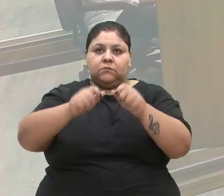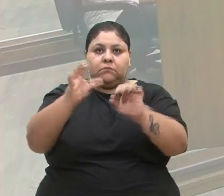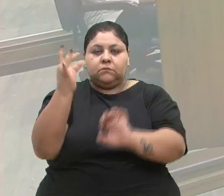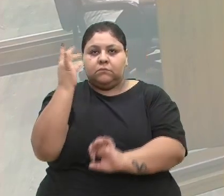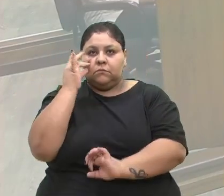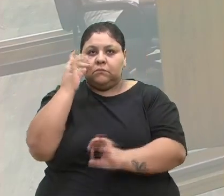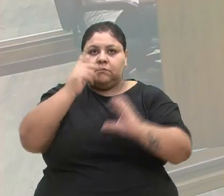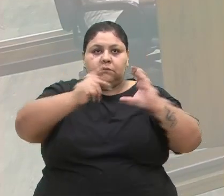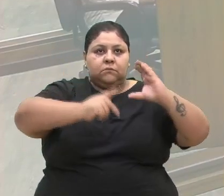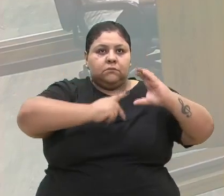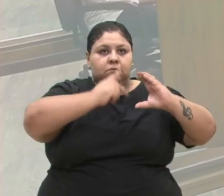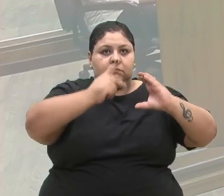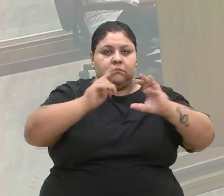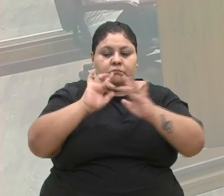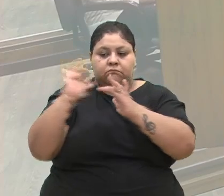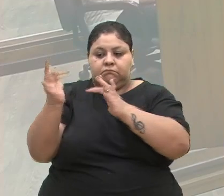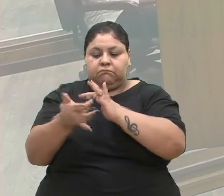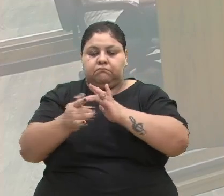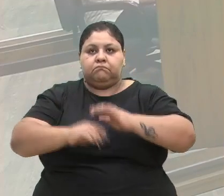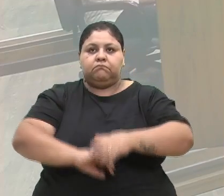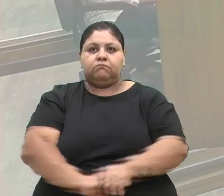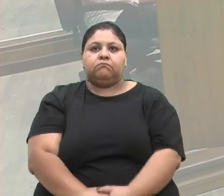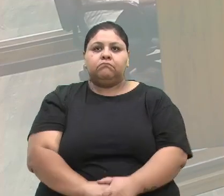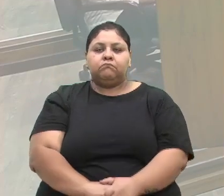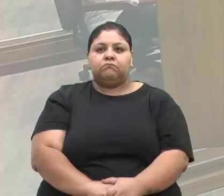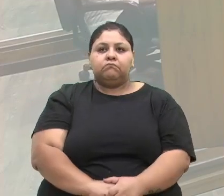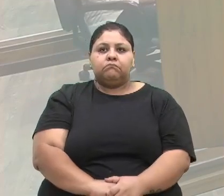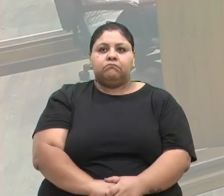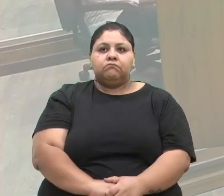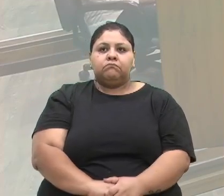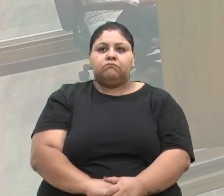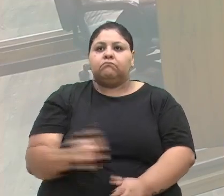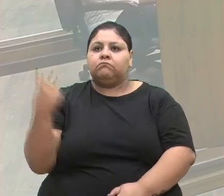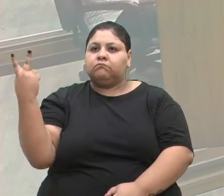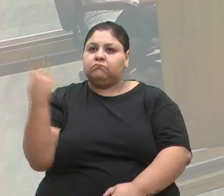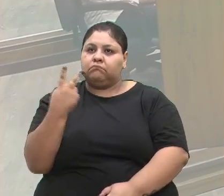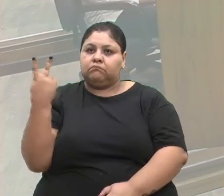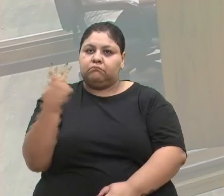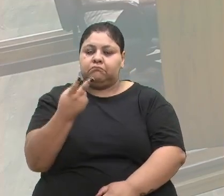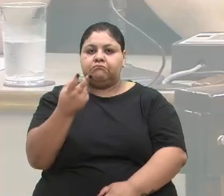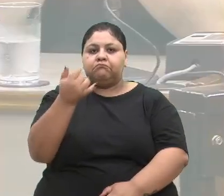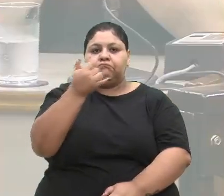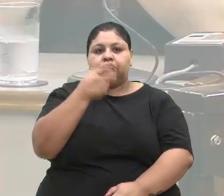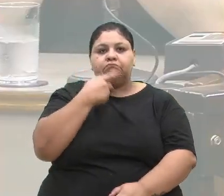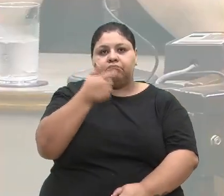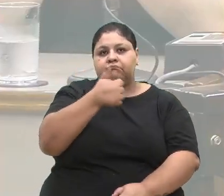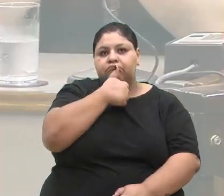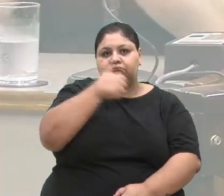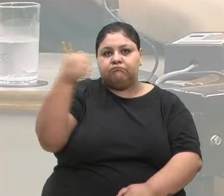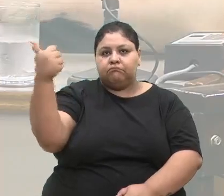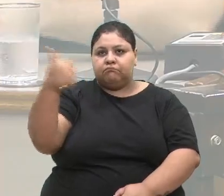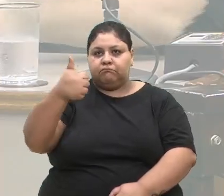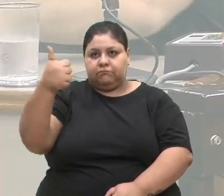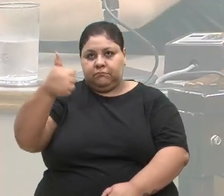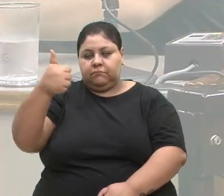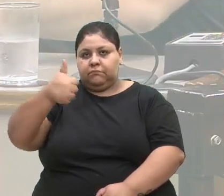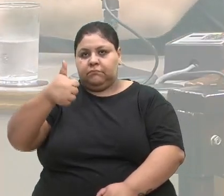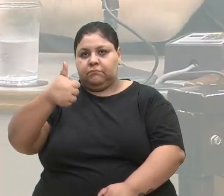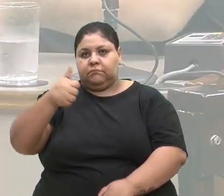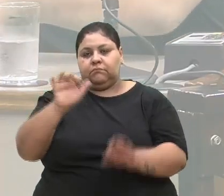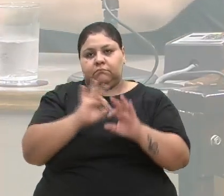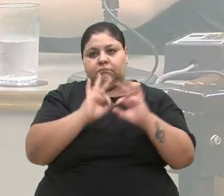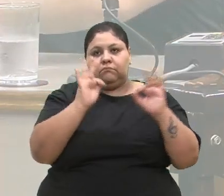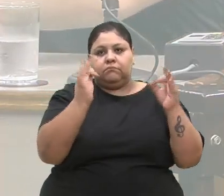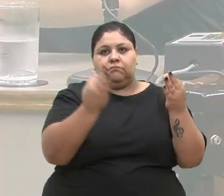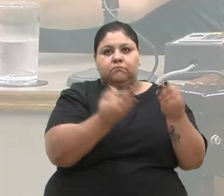pela TV Câmara e redes sociais. Ia fazer 2 votos de pesar. O primeiro para os